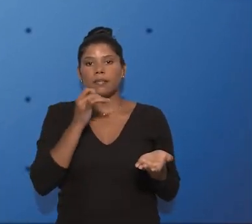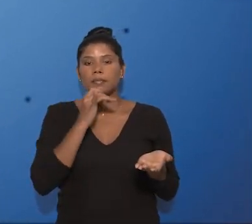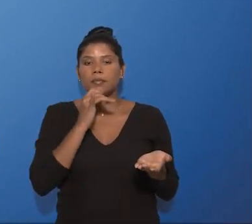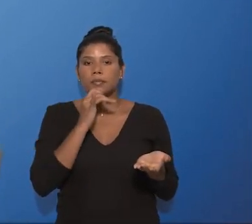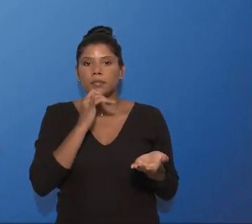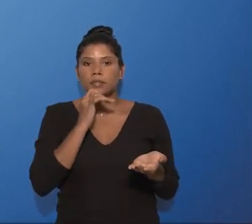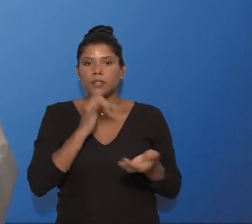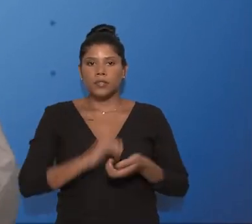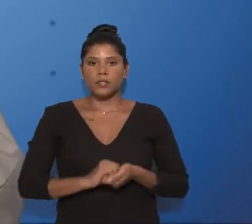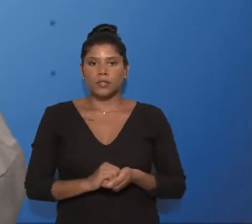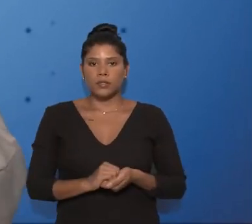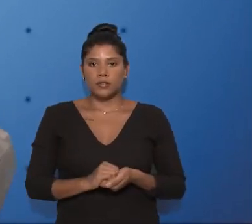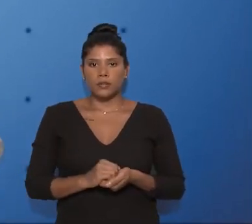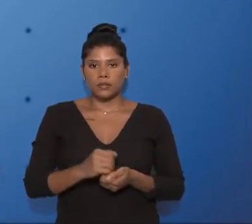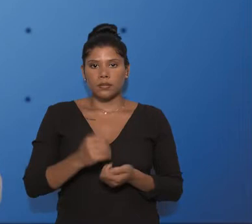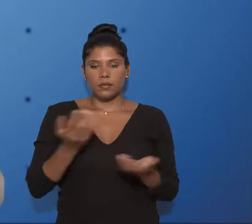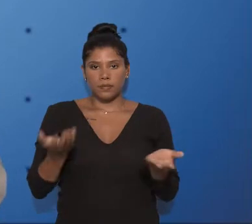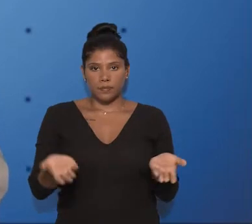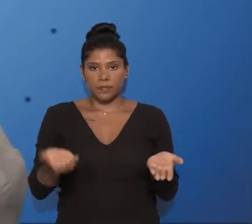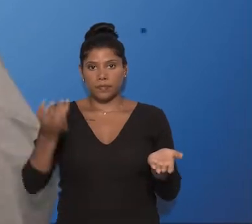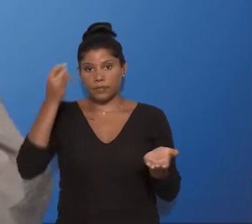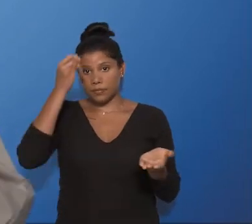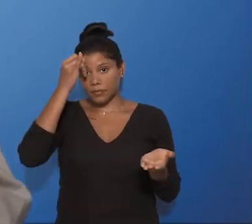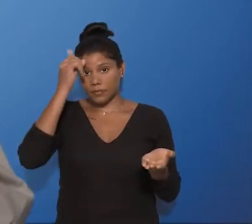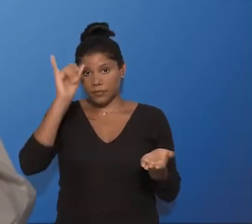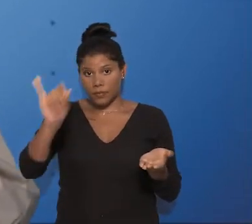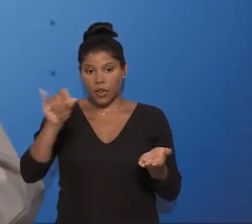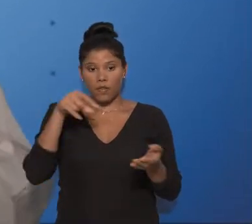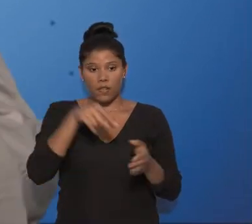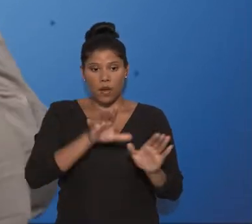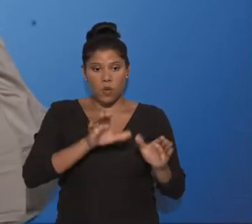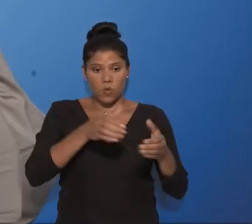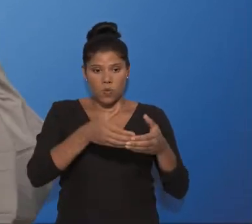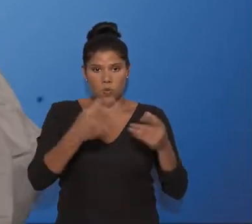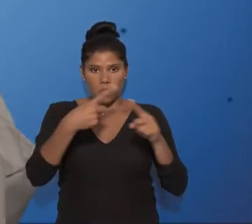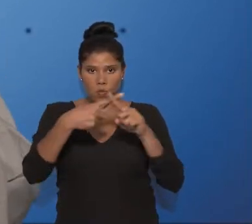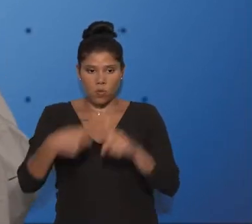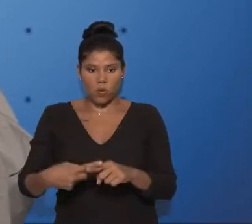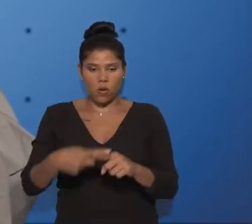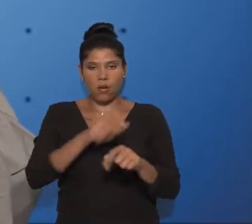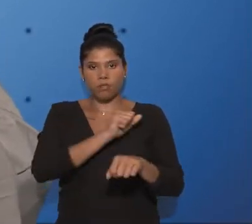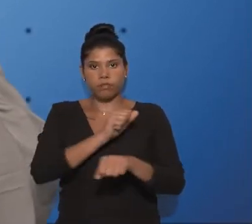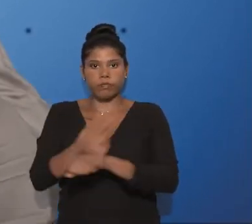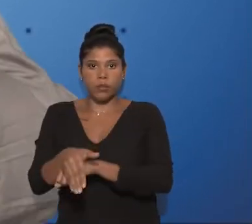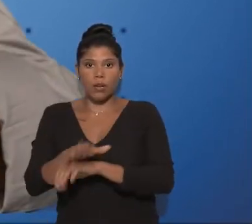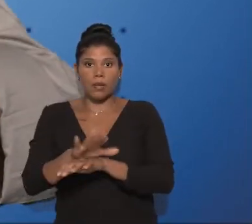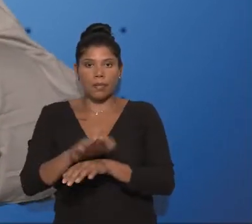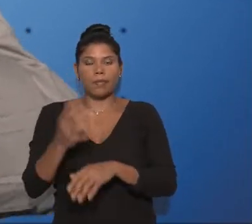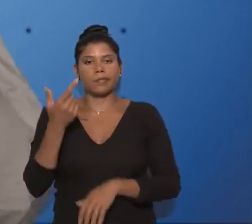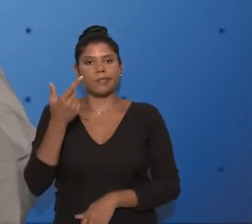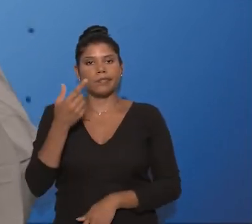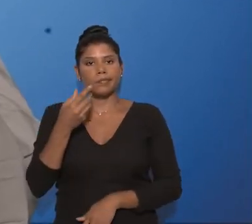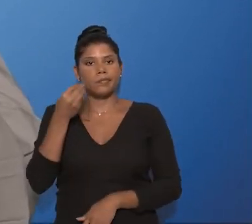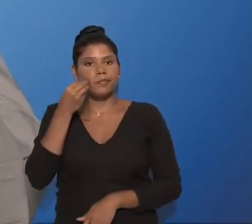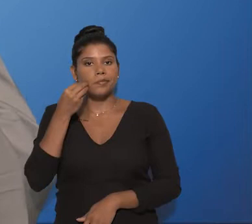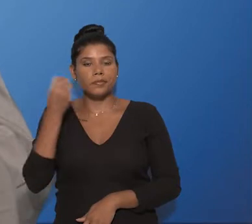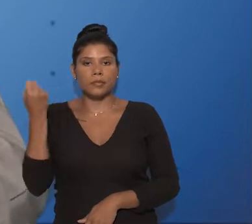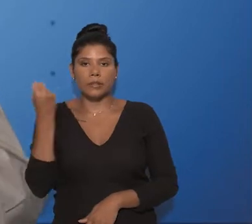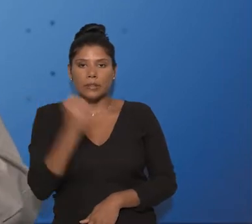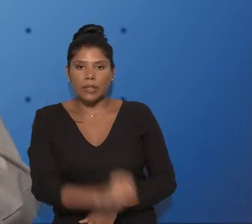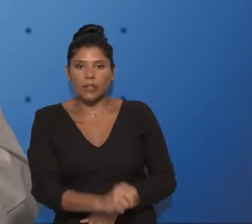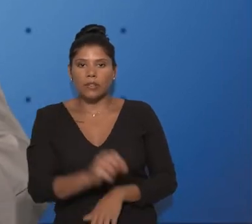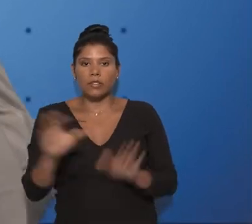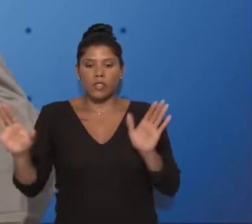sofrerem agudas ações do adversário. E, ao mesmo tempo, buscar atacar, buscar chegar na